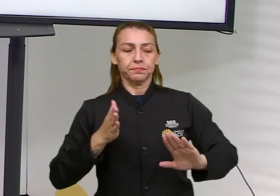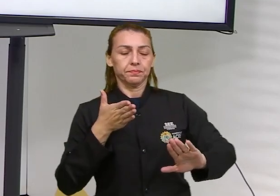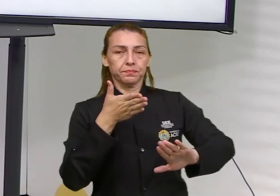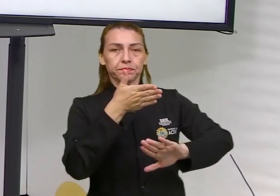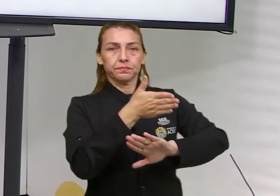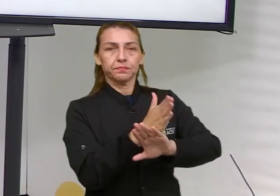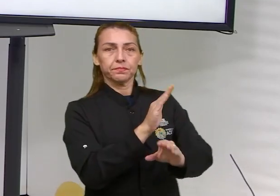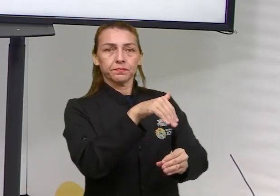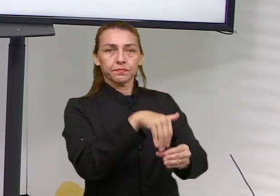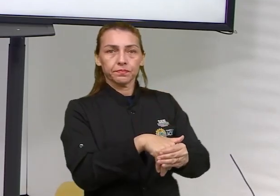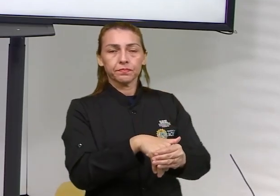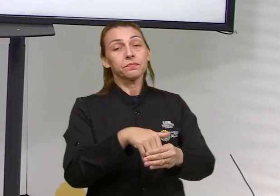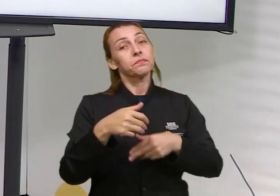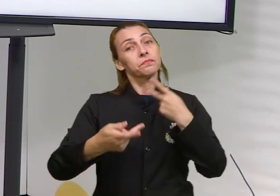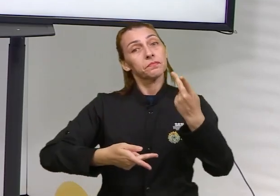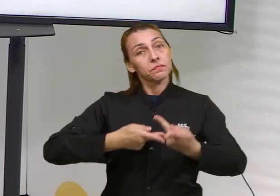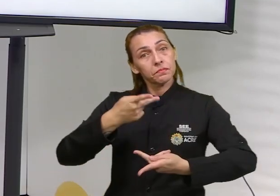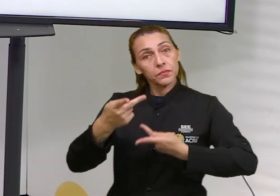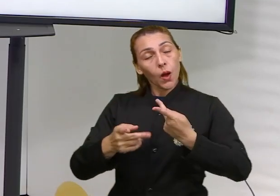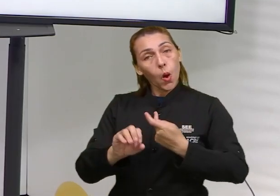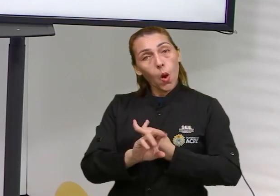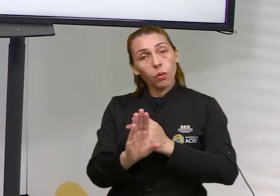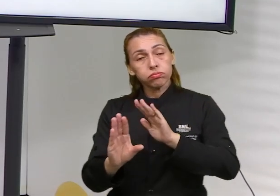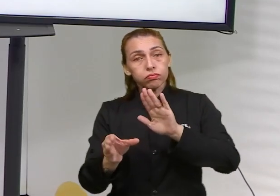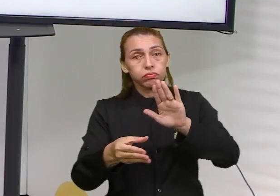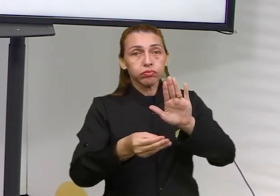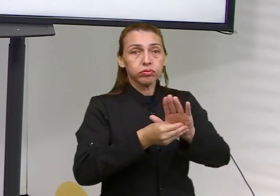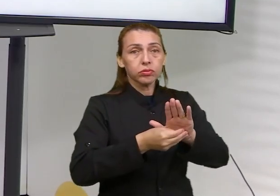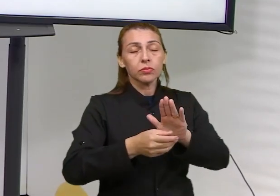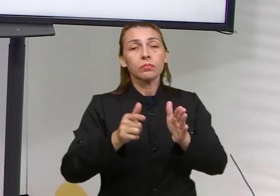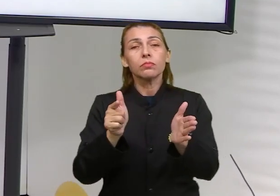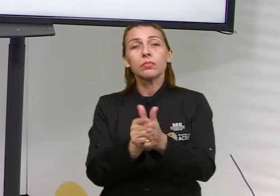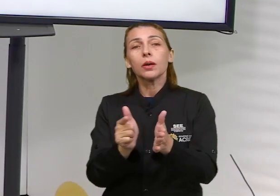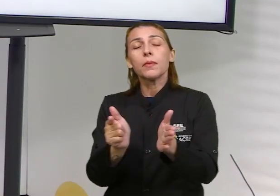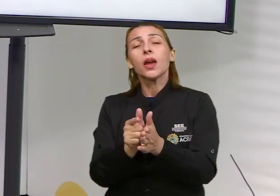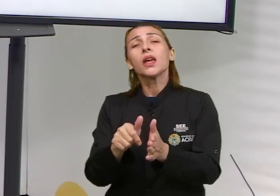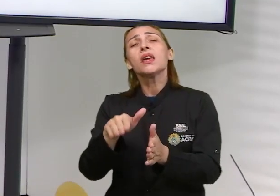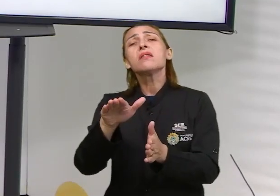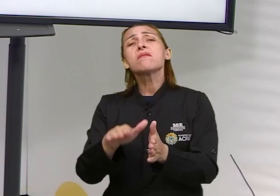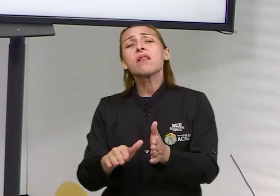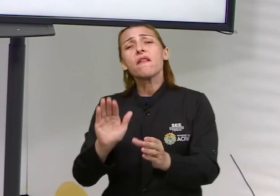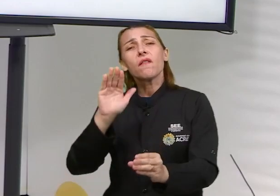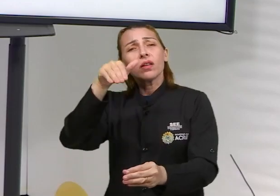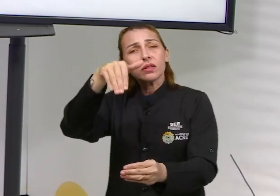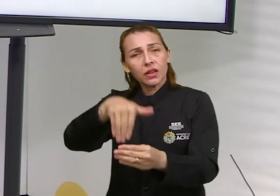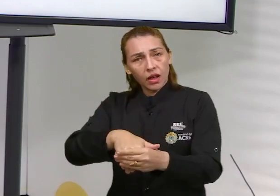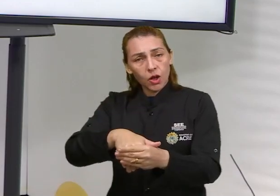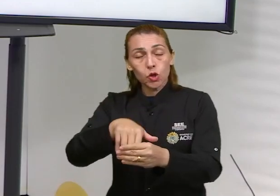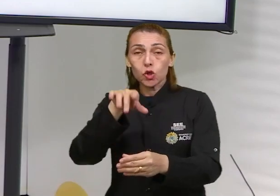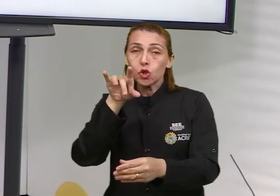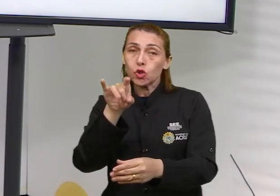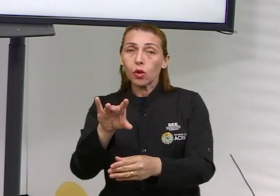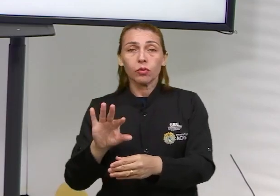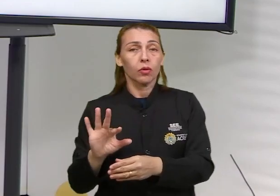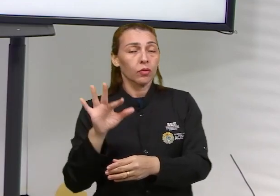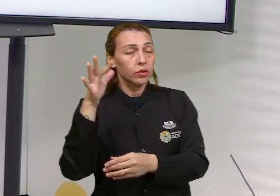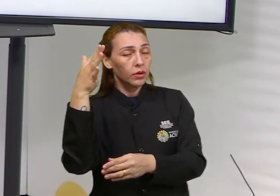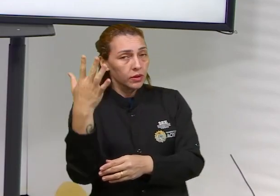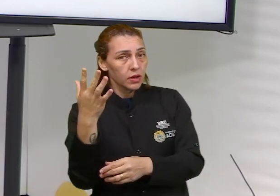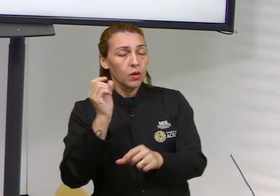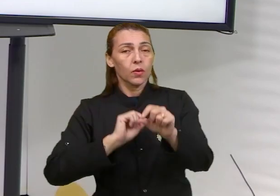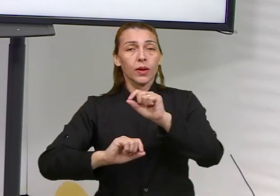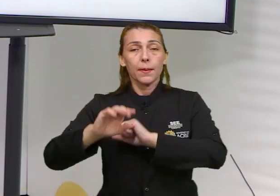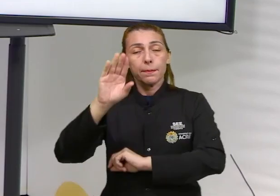de votação e falava ou colocava no papel ali quem ele iria votar. Só que o que acontecia muitas